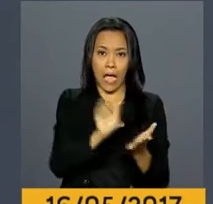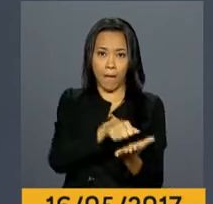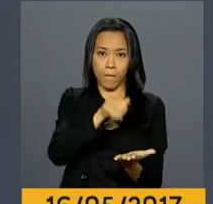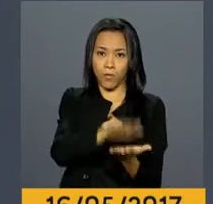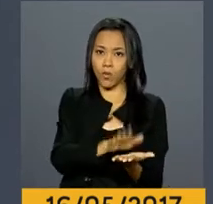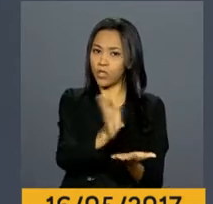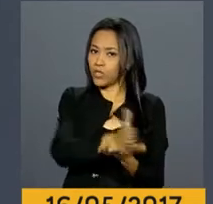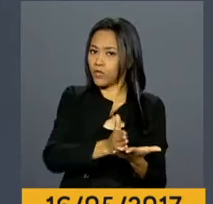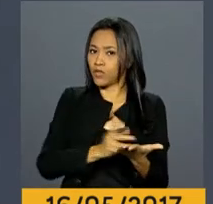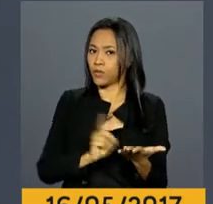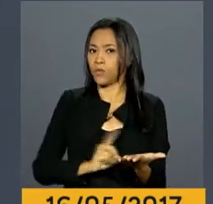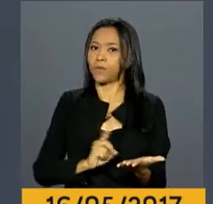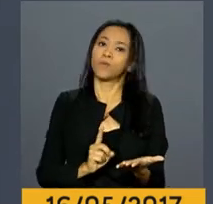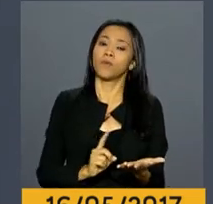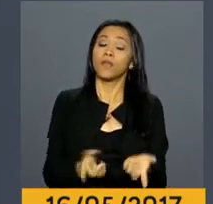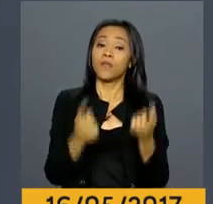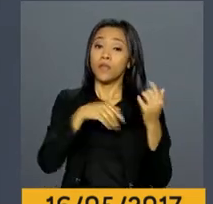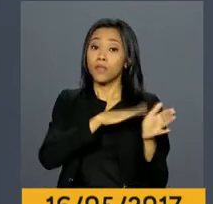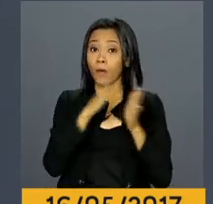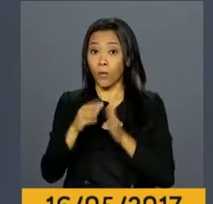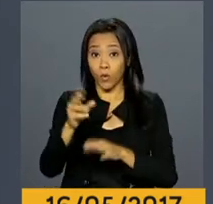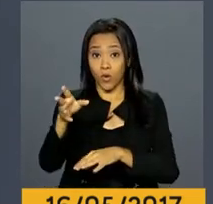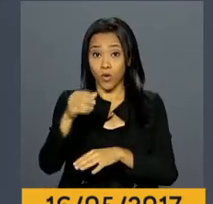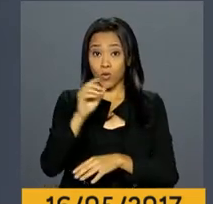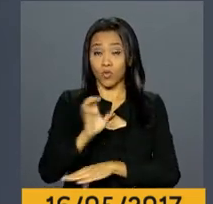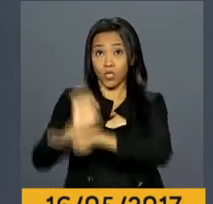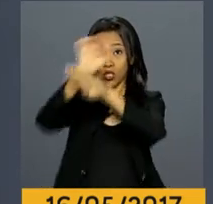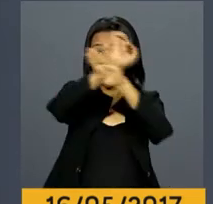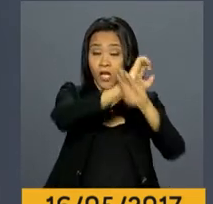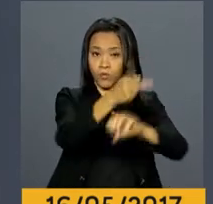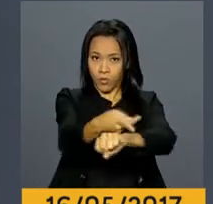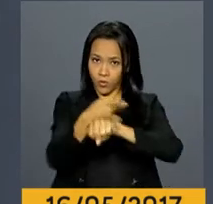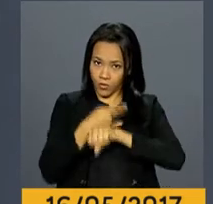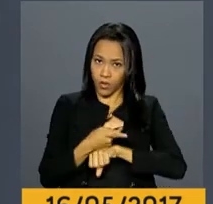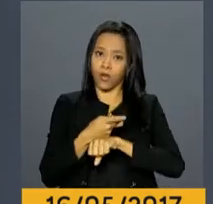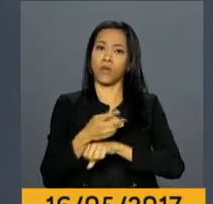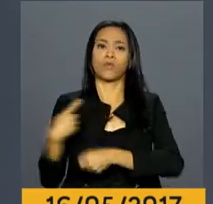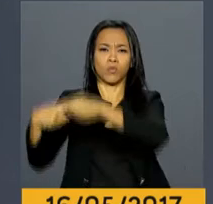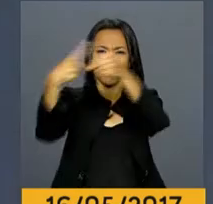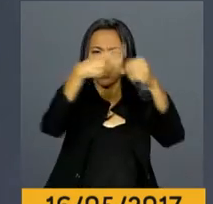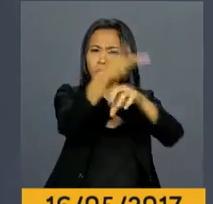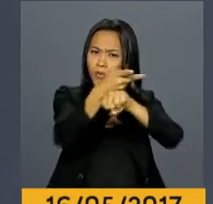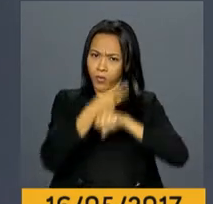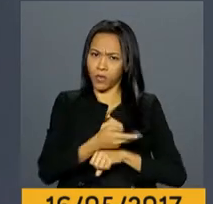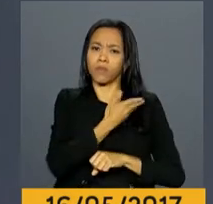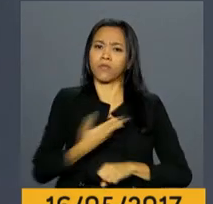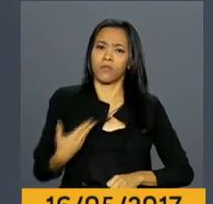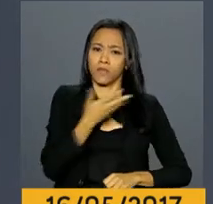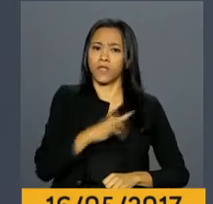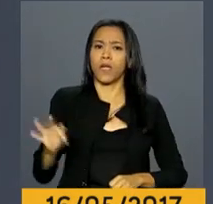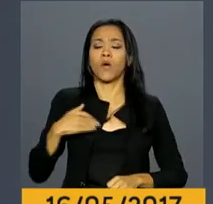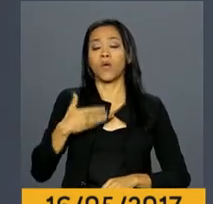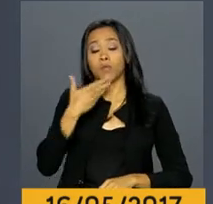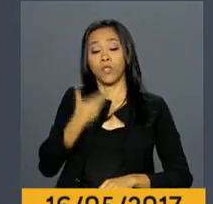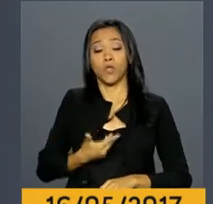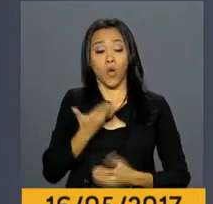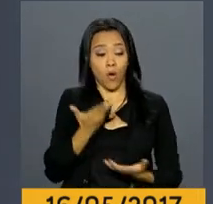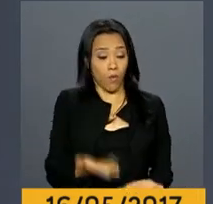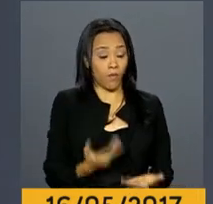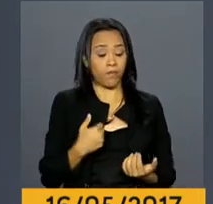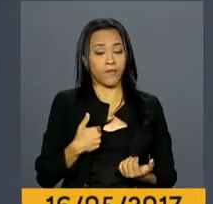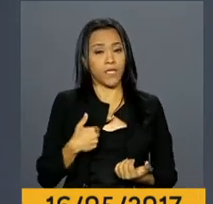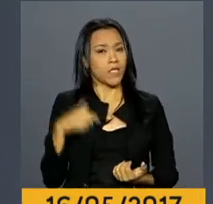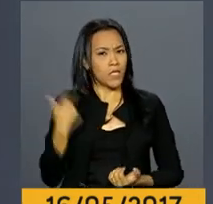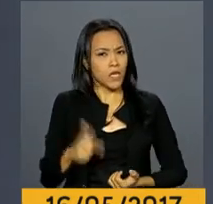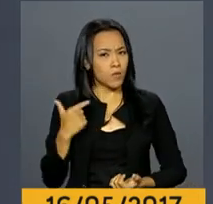Ora bem, os estados vieram a nós, os municípios vieram a nós, e num dado momento nós dissemos, olha aqui, sem embargo